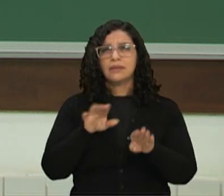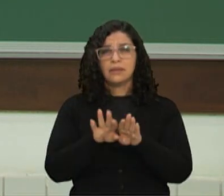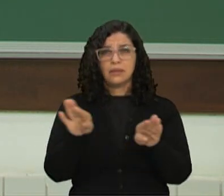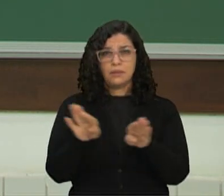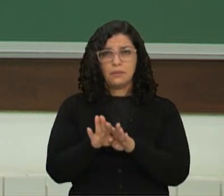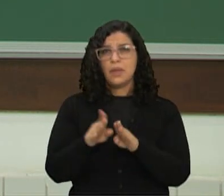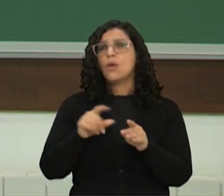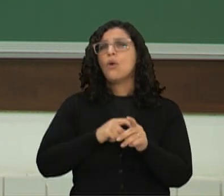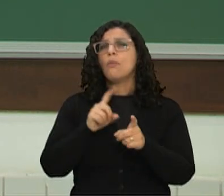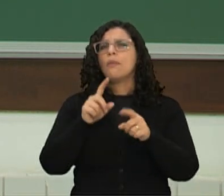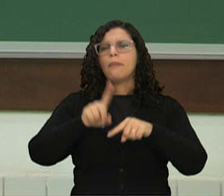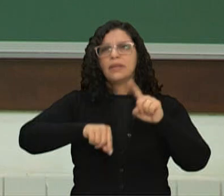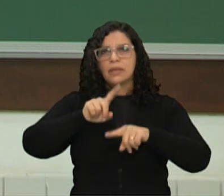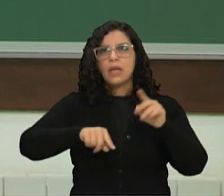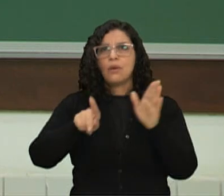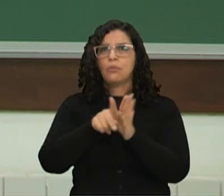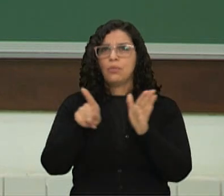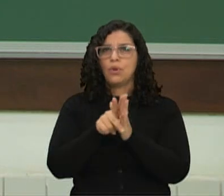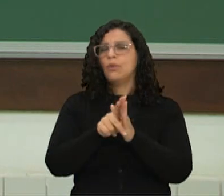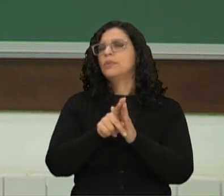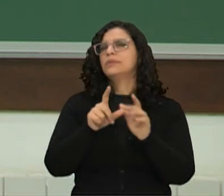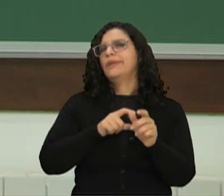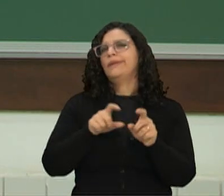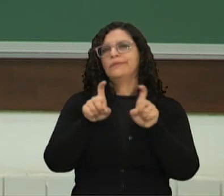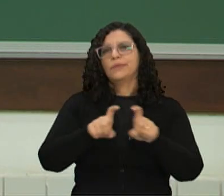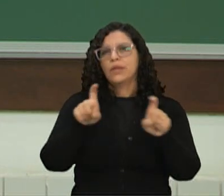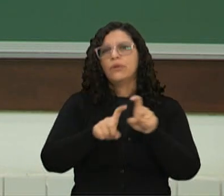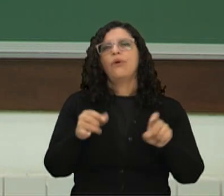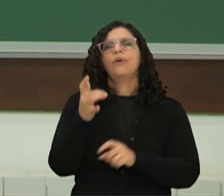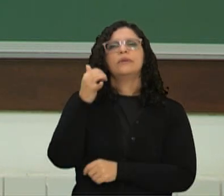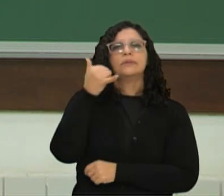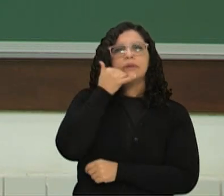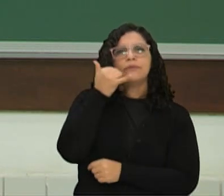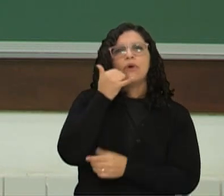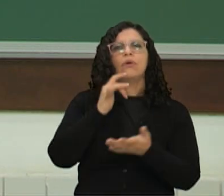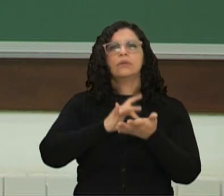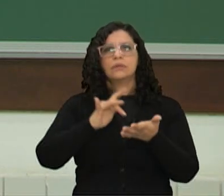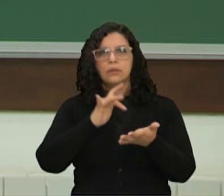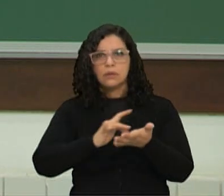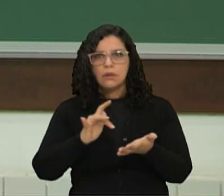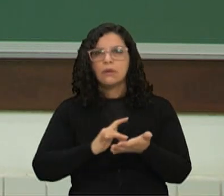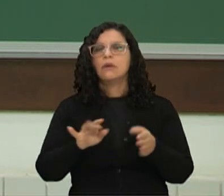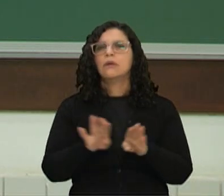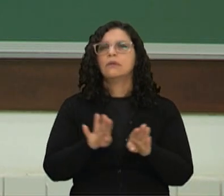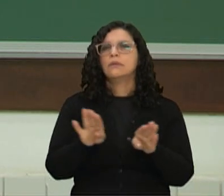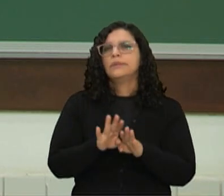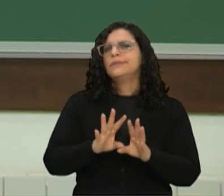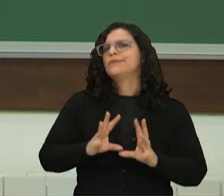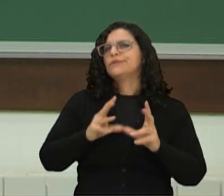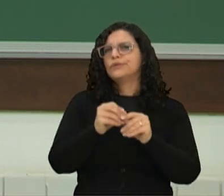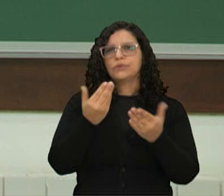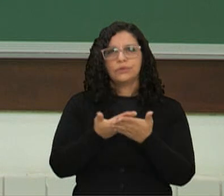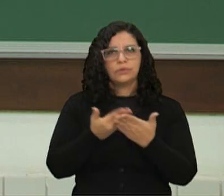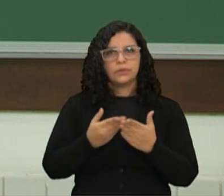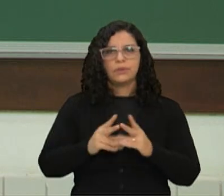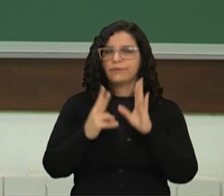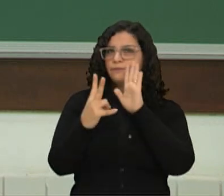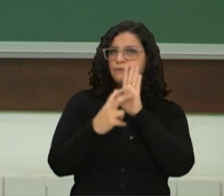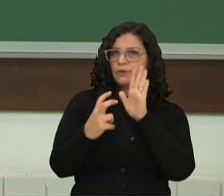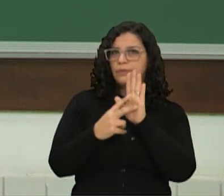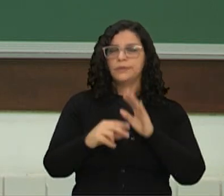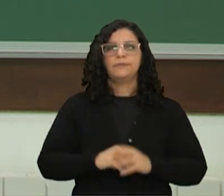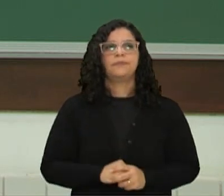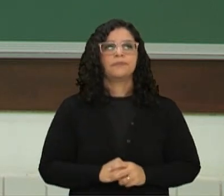são os equipamentos eletrônicos. O cell phone, o tablet, computer, estudamos esse